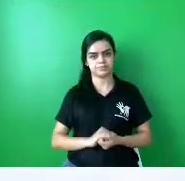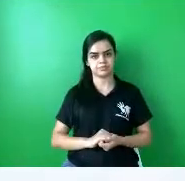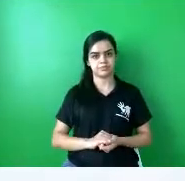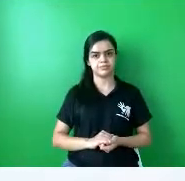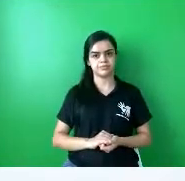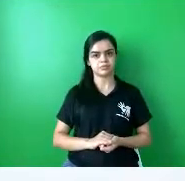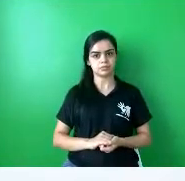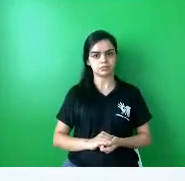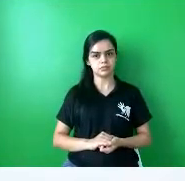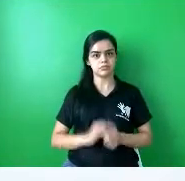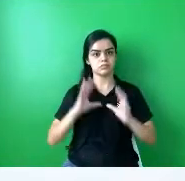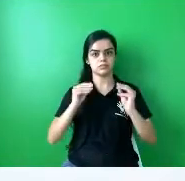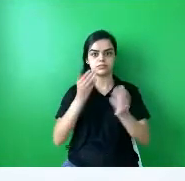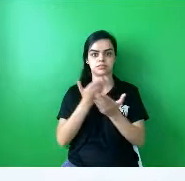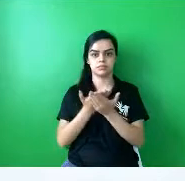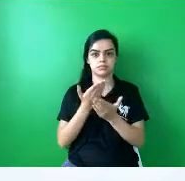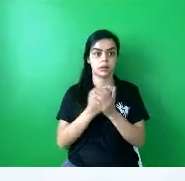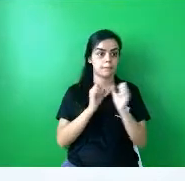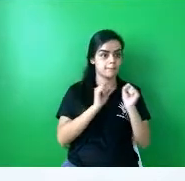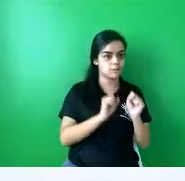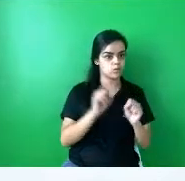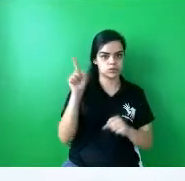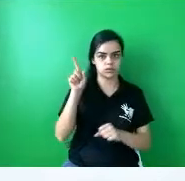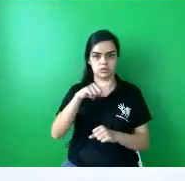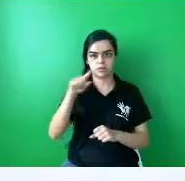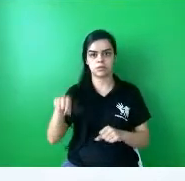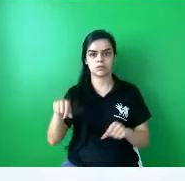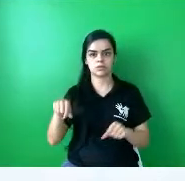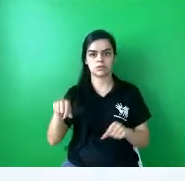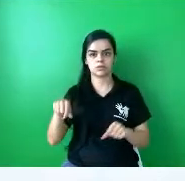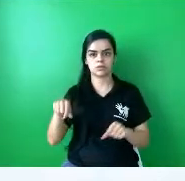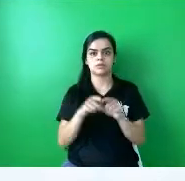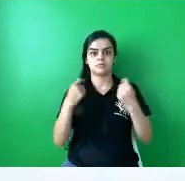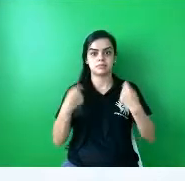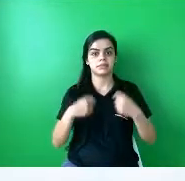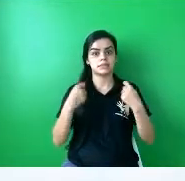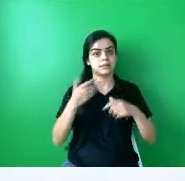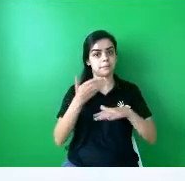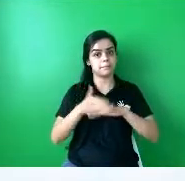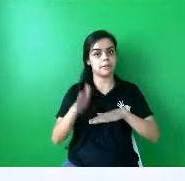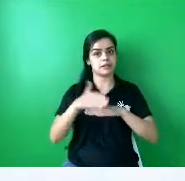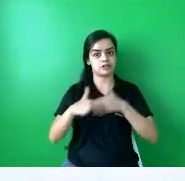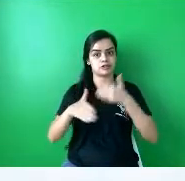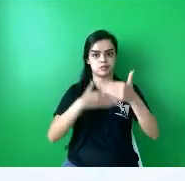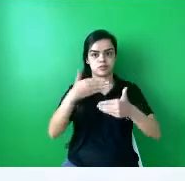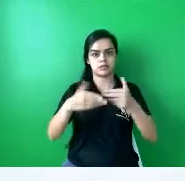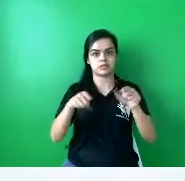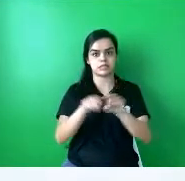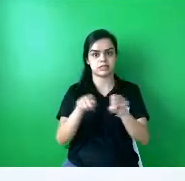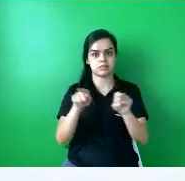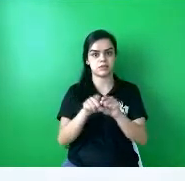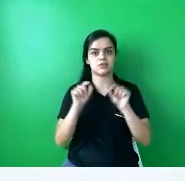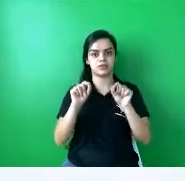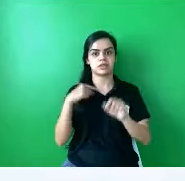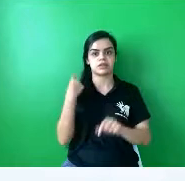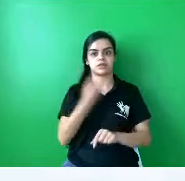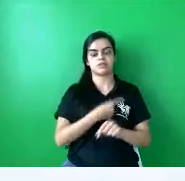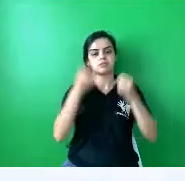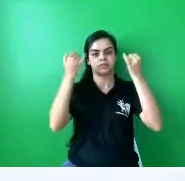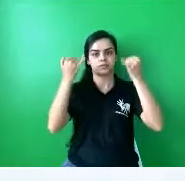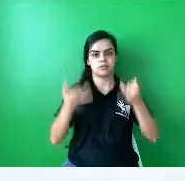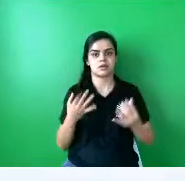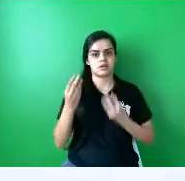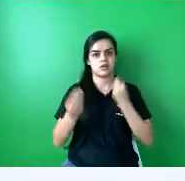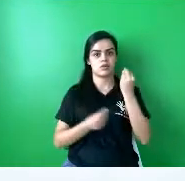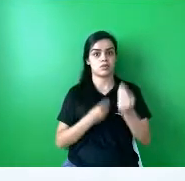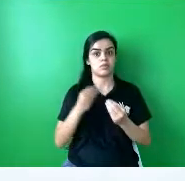fazer todo esse estudo do que pode e o que não pode, depois ainda a gente tem que fazer toda a aplicação do processo, que daí depois a gente vai explicar para vocês também